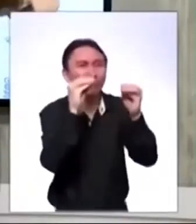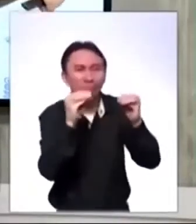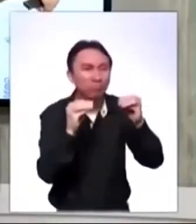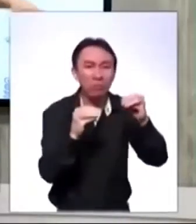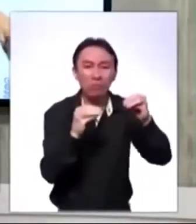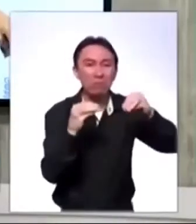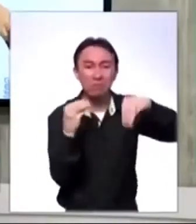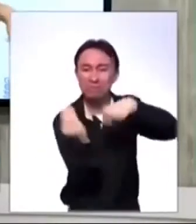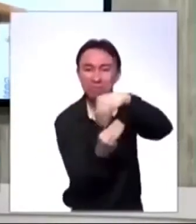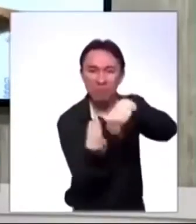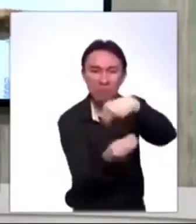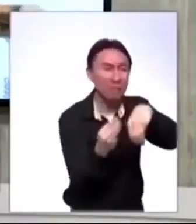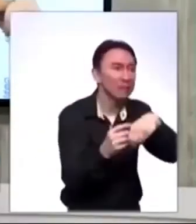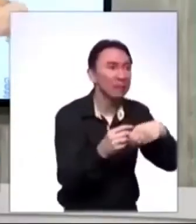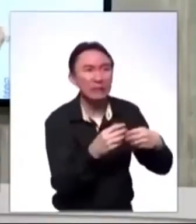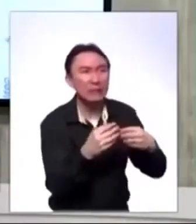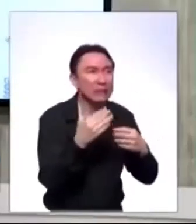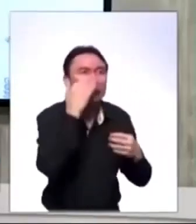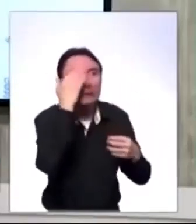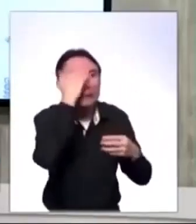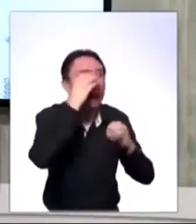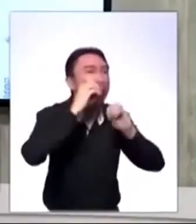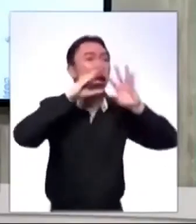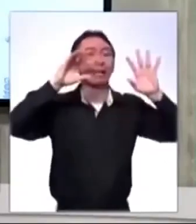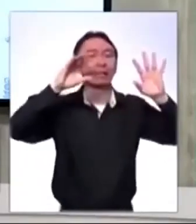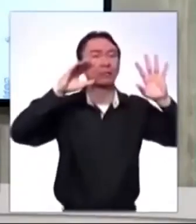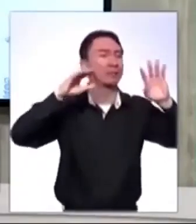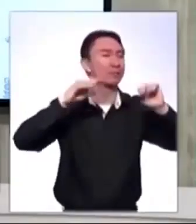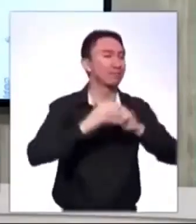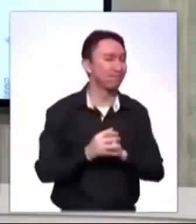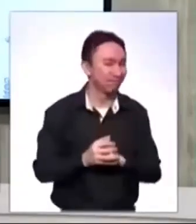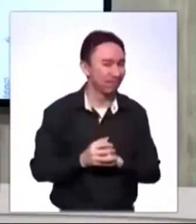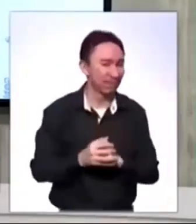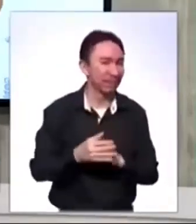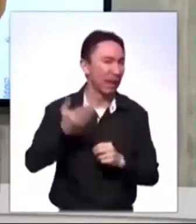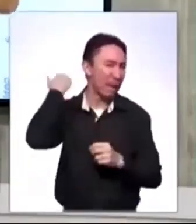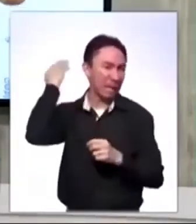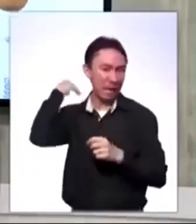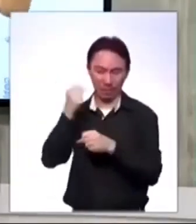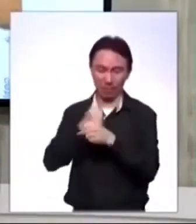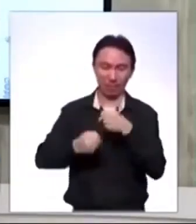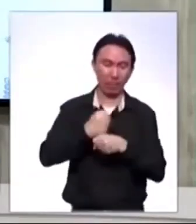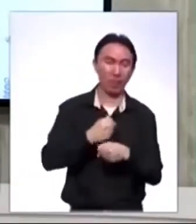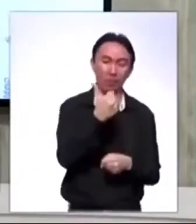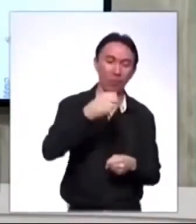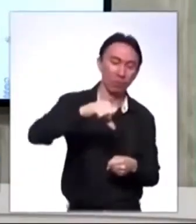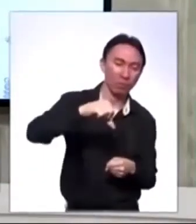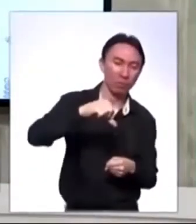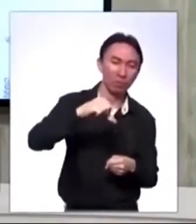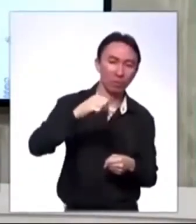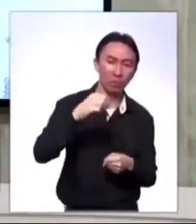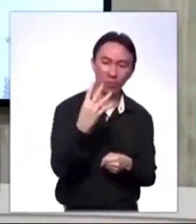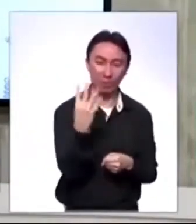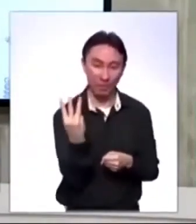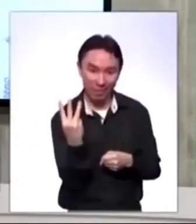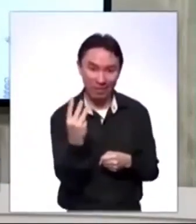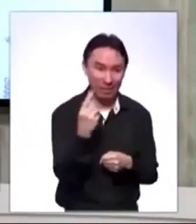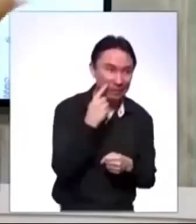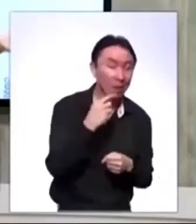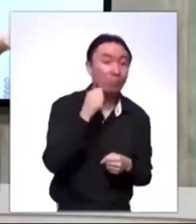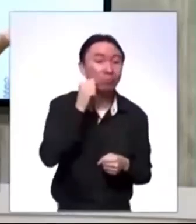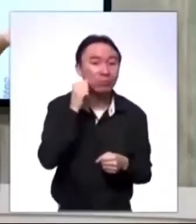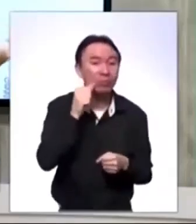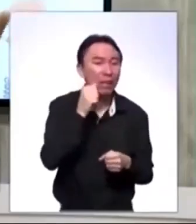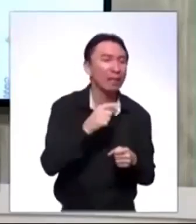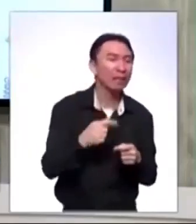isso, se para hoje é moderno, você imagina em 1943. Bom, o que acontece? Essa moça vai lembrar então, num certo momento, que no dia do casamento dela, tinha a